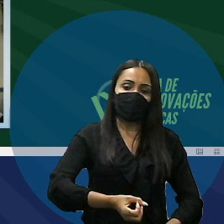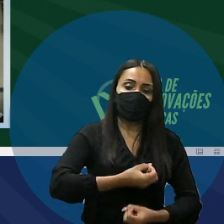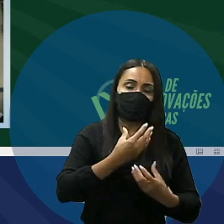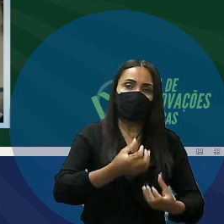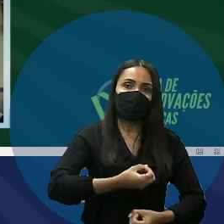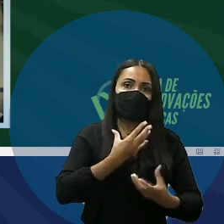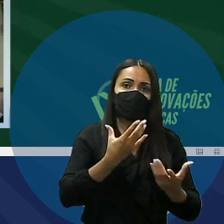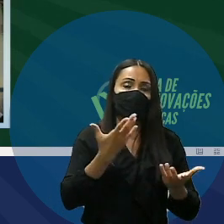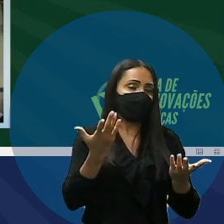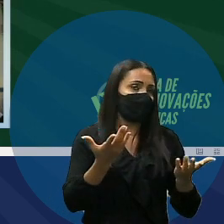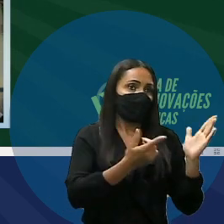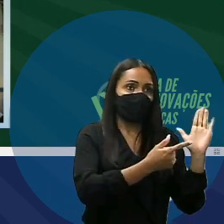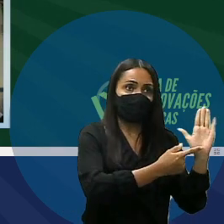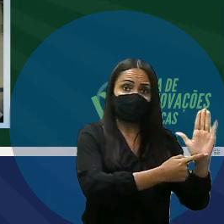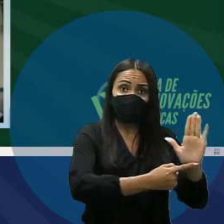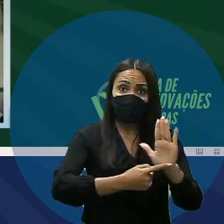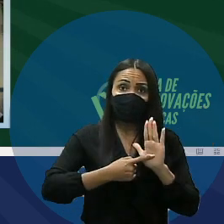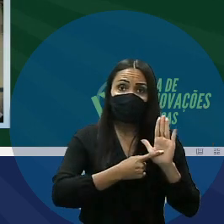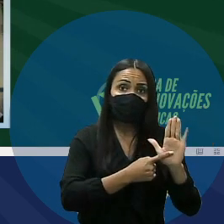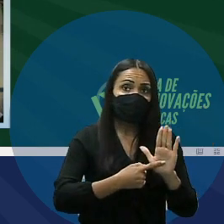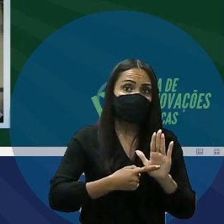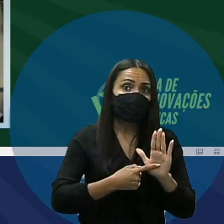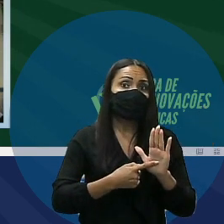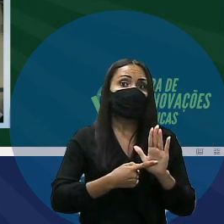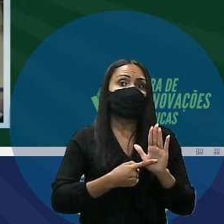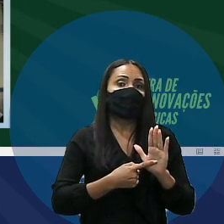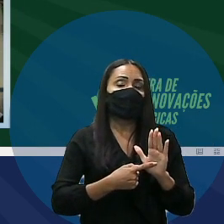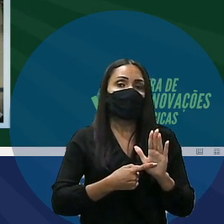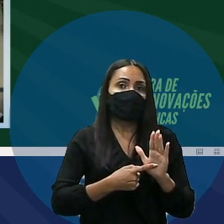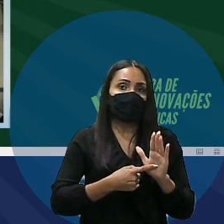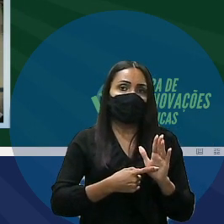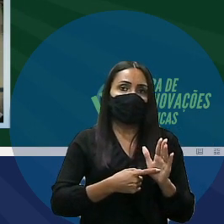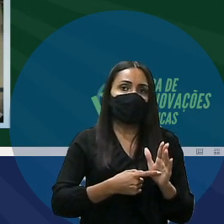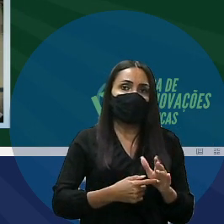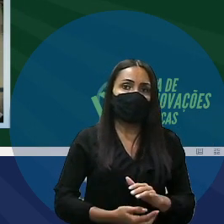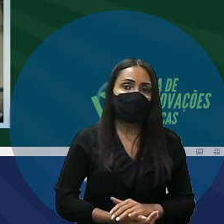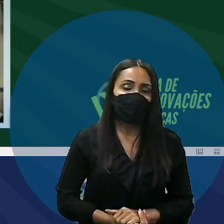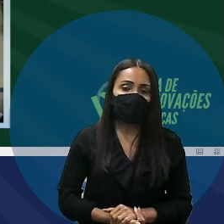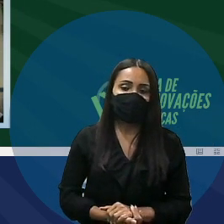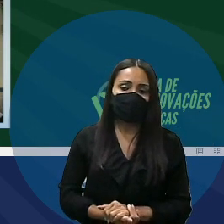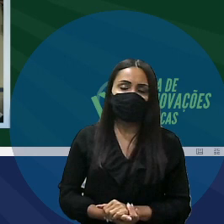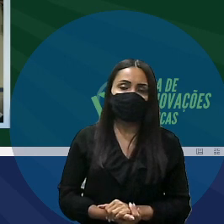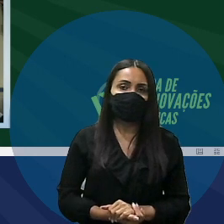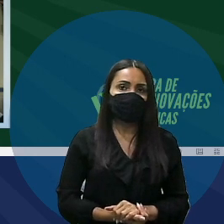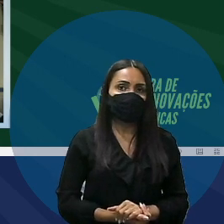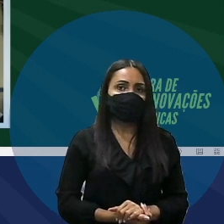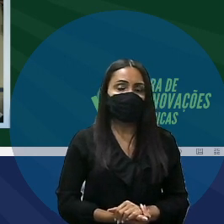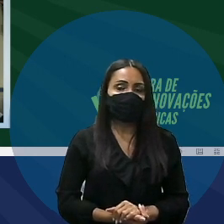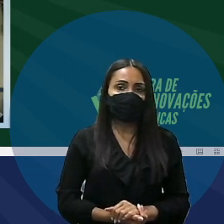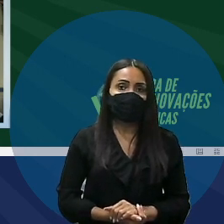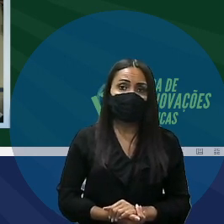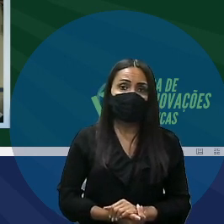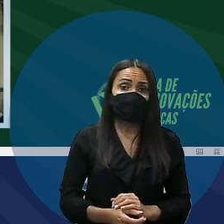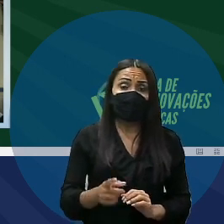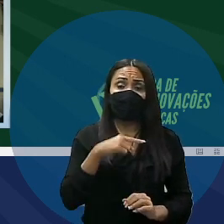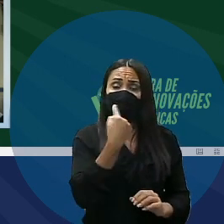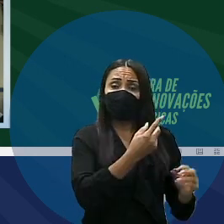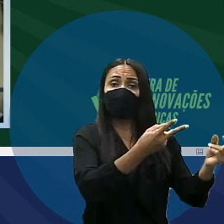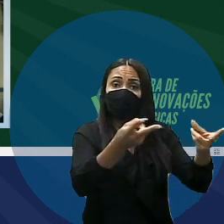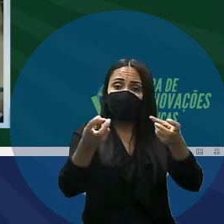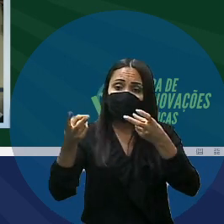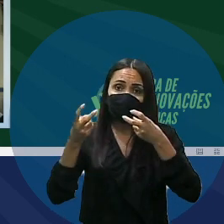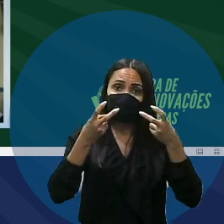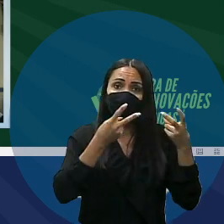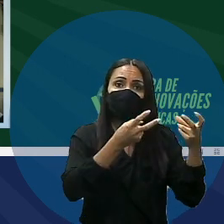mostrar as evidências que ele vai trazer, né? A gente vai perceber que